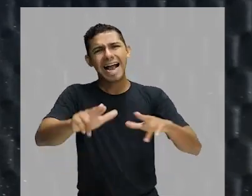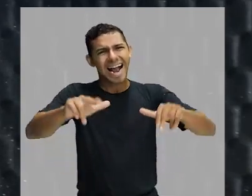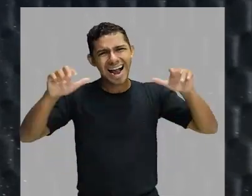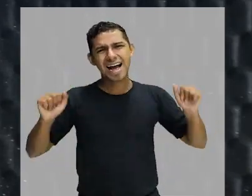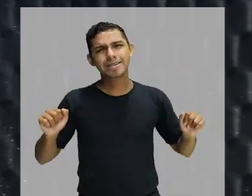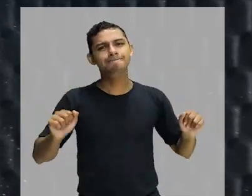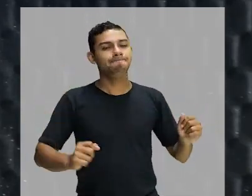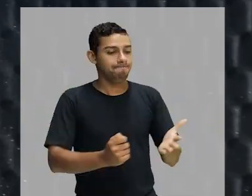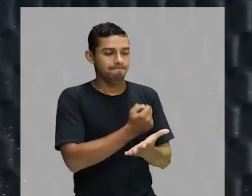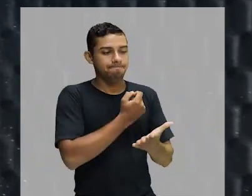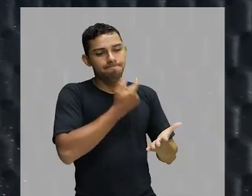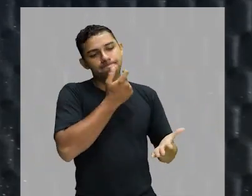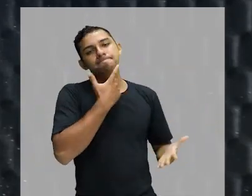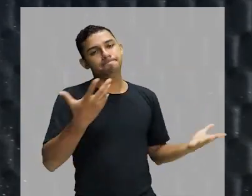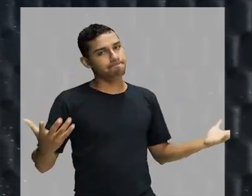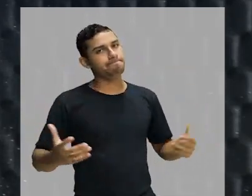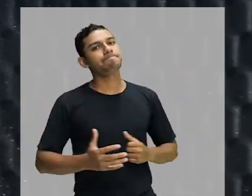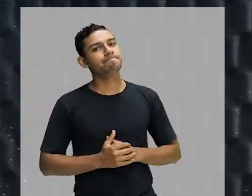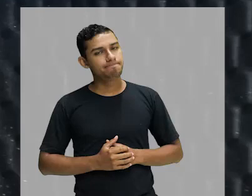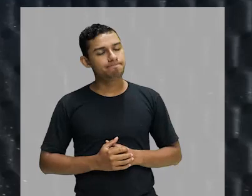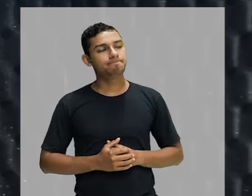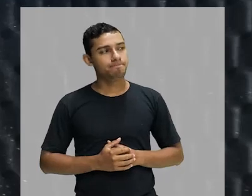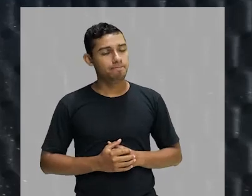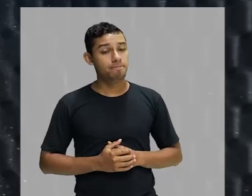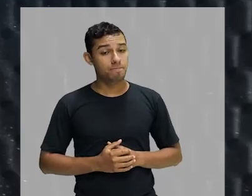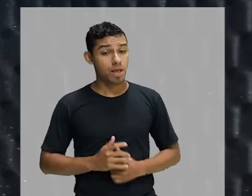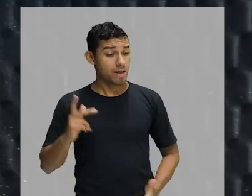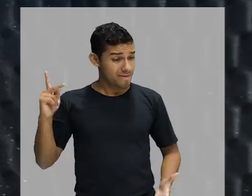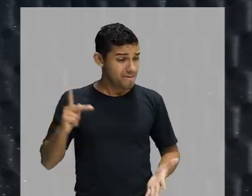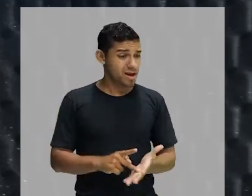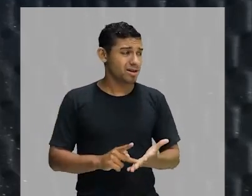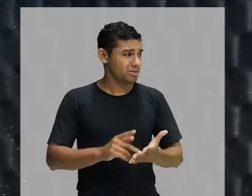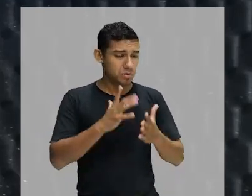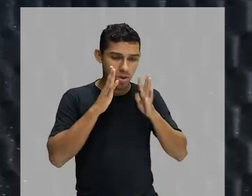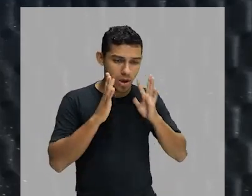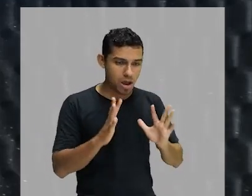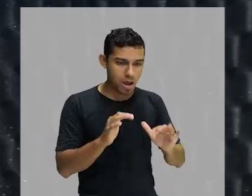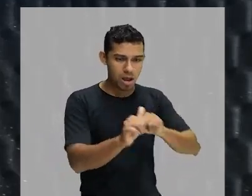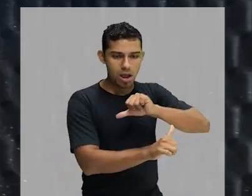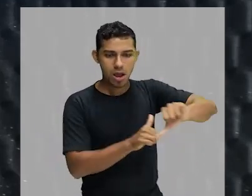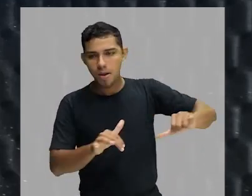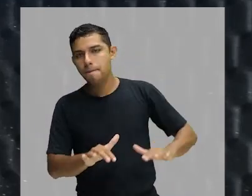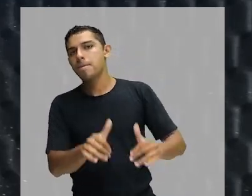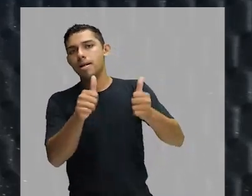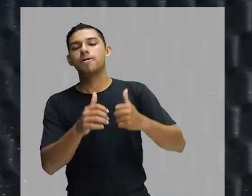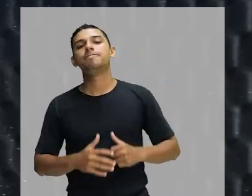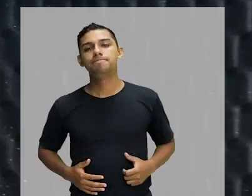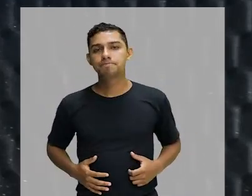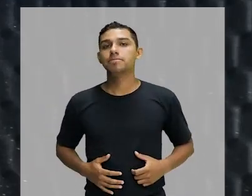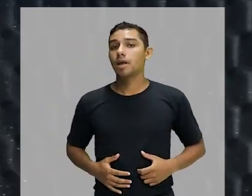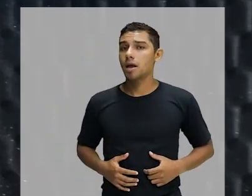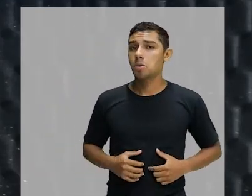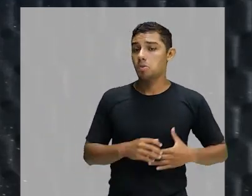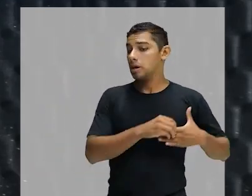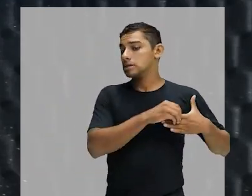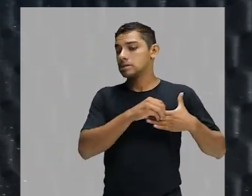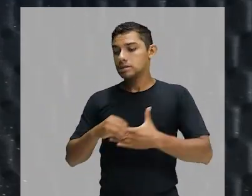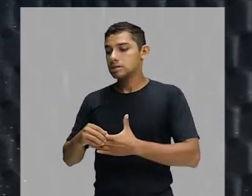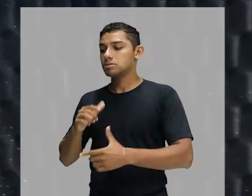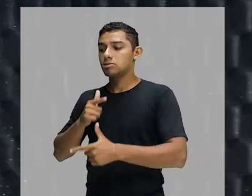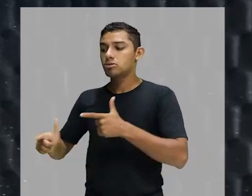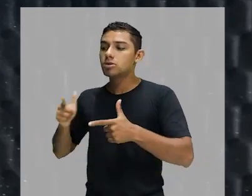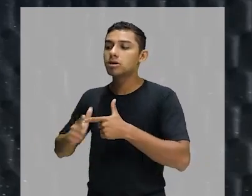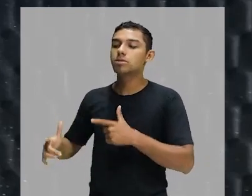de substância, que vai estar, de fato, melhorando a sua performance, mas vai estar o quê? Trazendo problemas para a